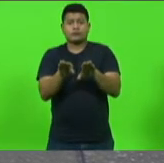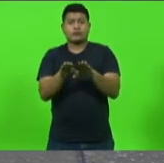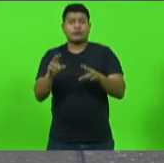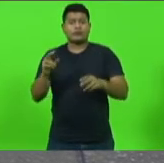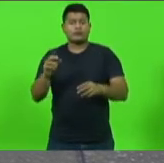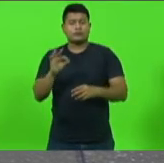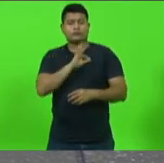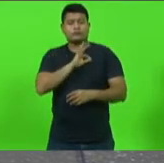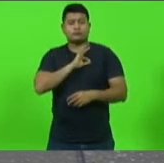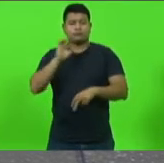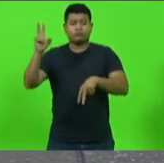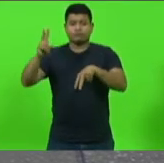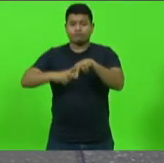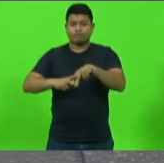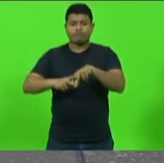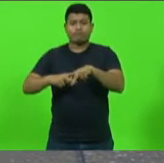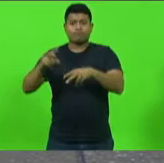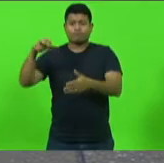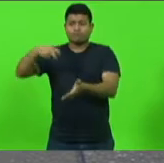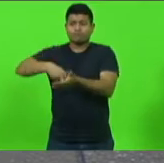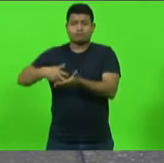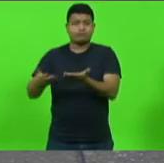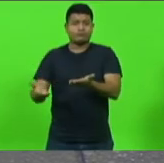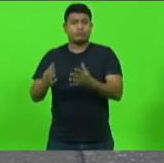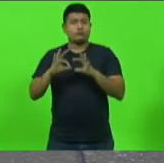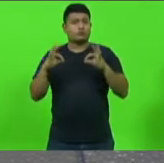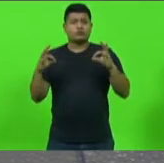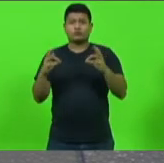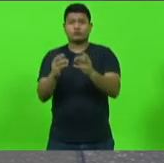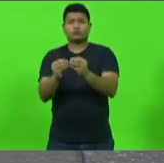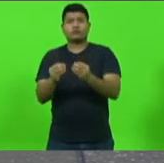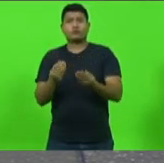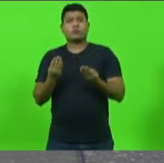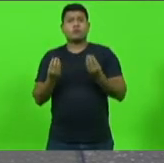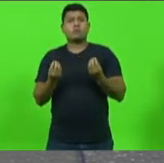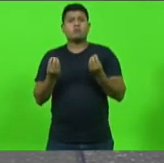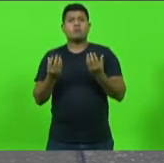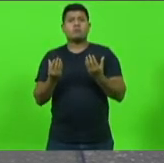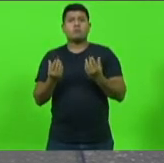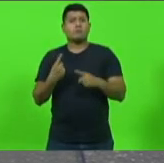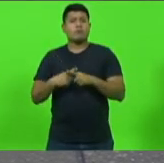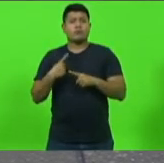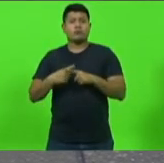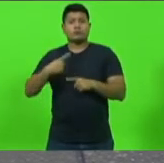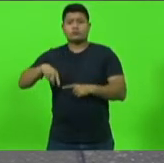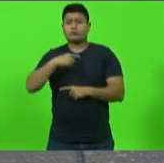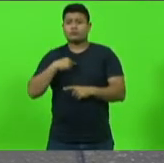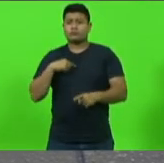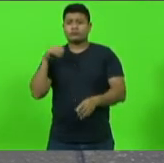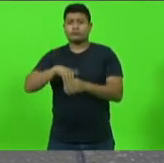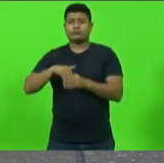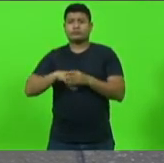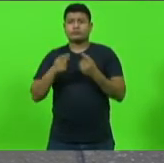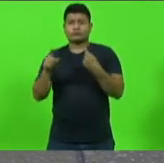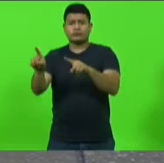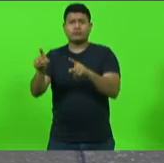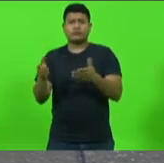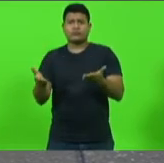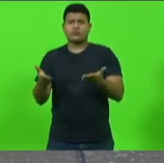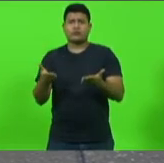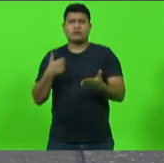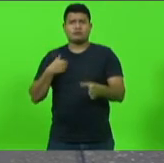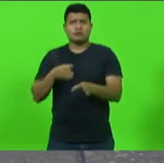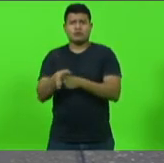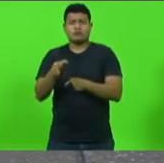Todos. Por que que nós iríamos votar contra alguém? Não encaminhem projetos